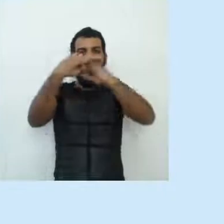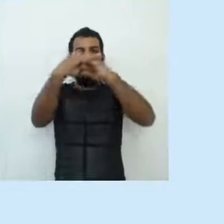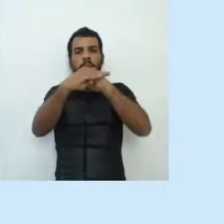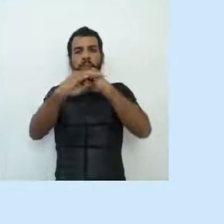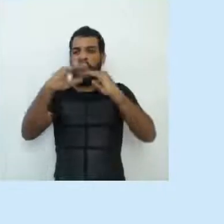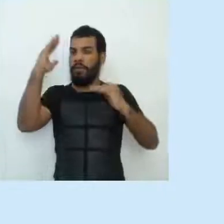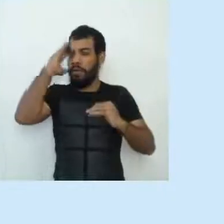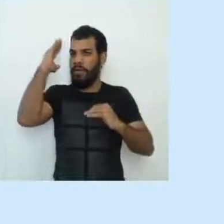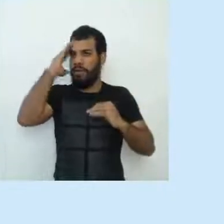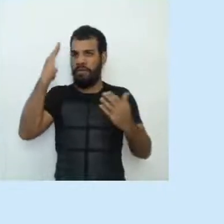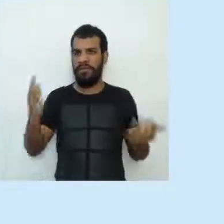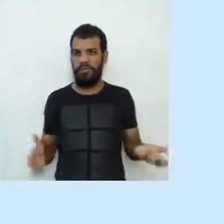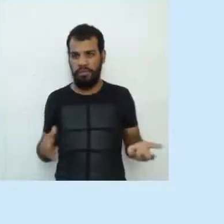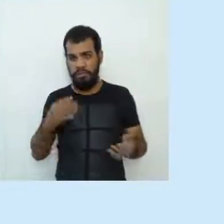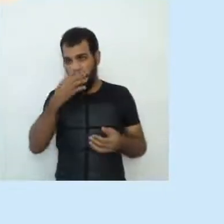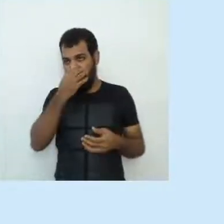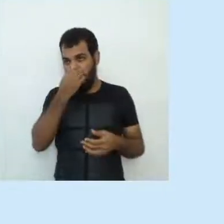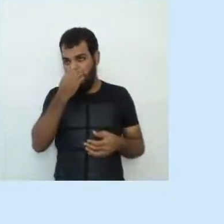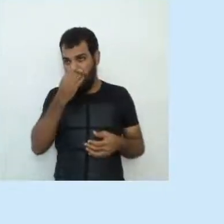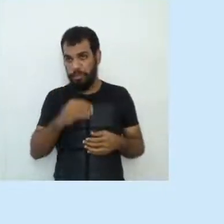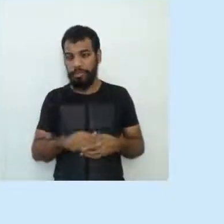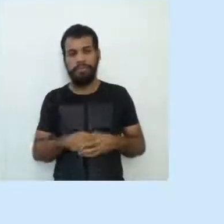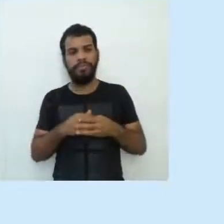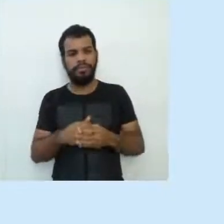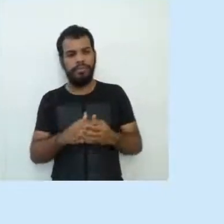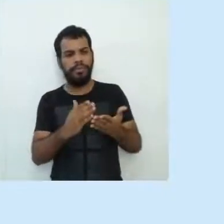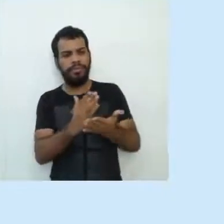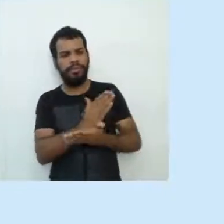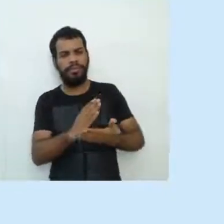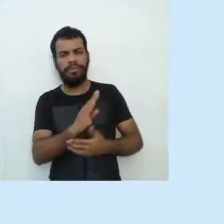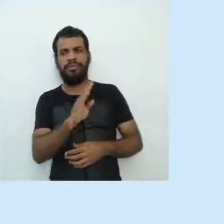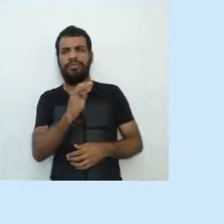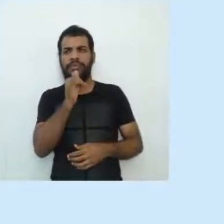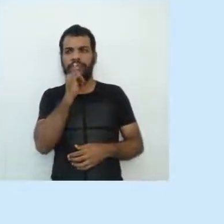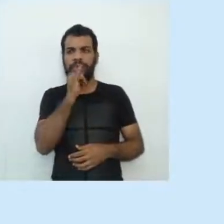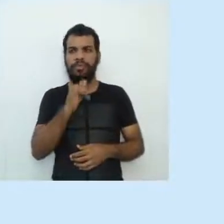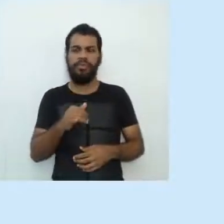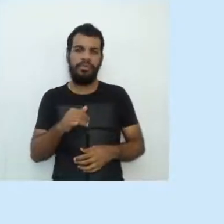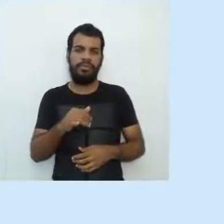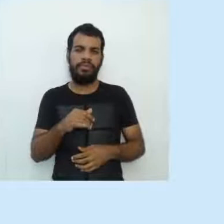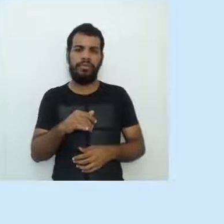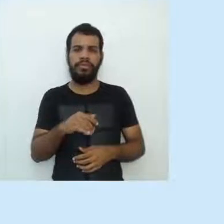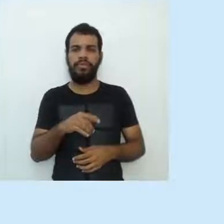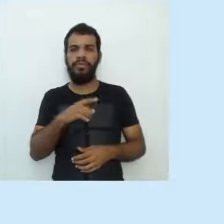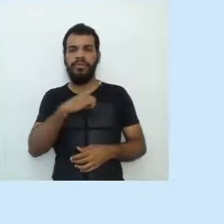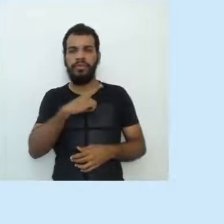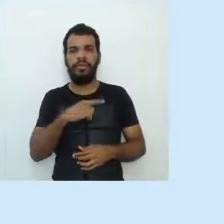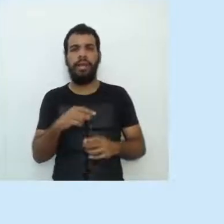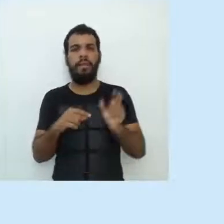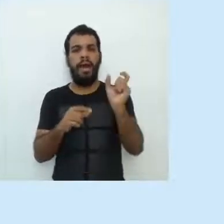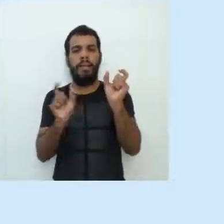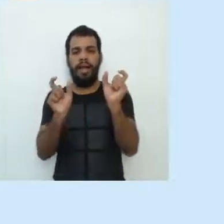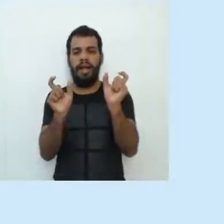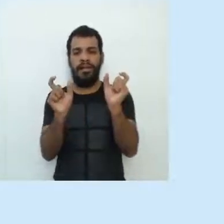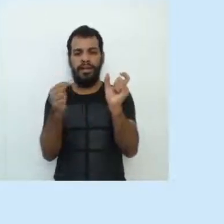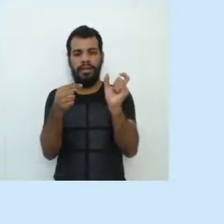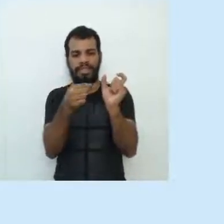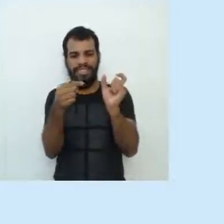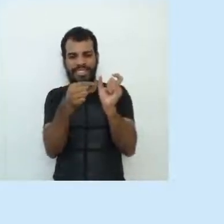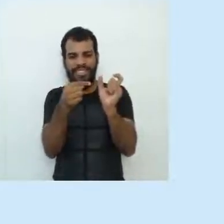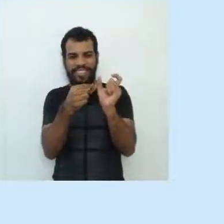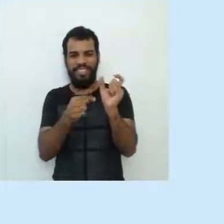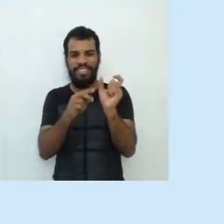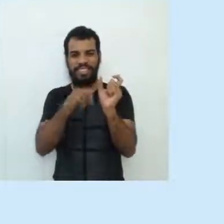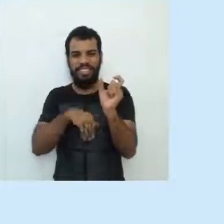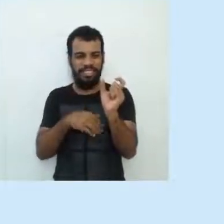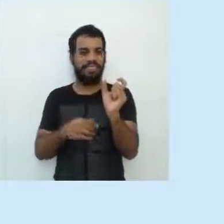teve que abrir mão de alguns casos, por exemplo, quando utilizar o hífen, quando não utilizar o hífen, a perda do